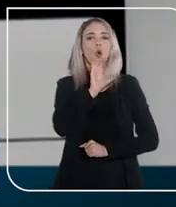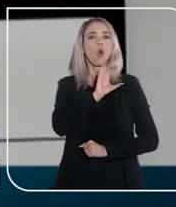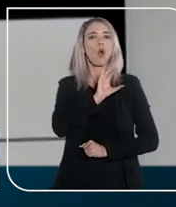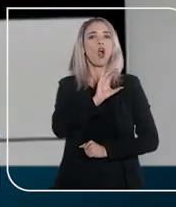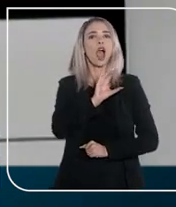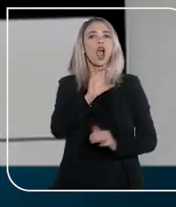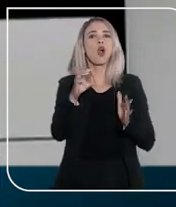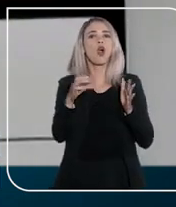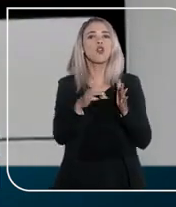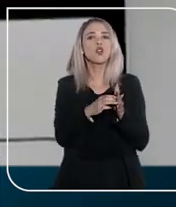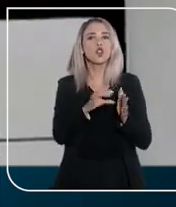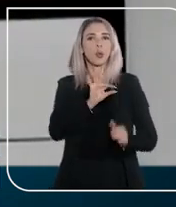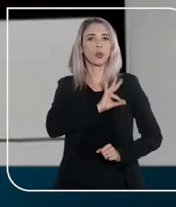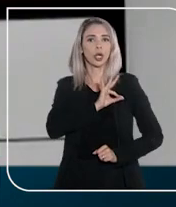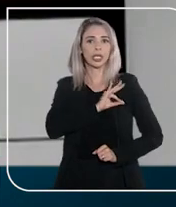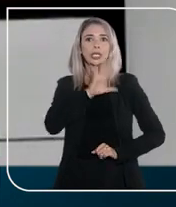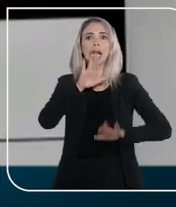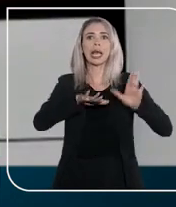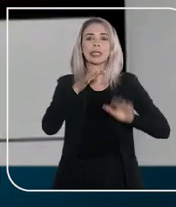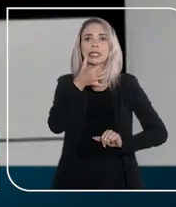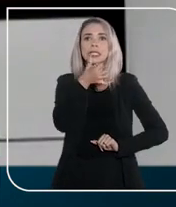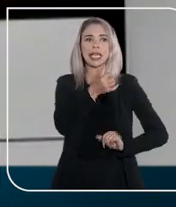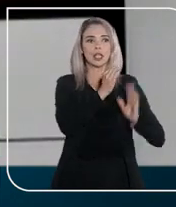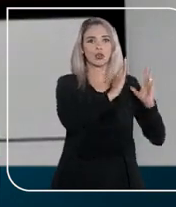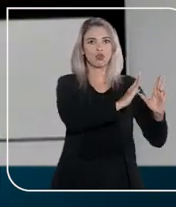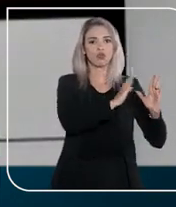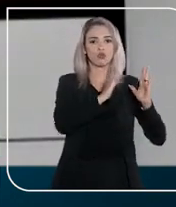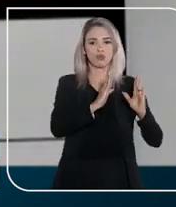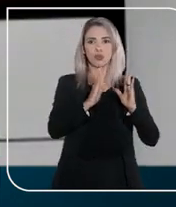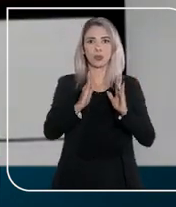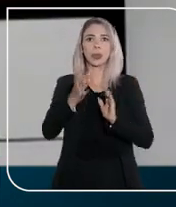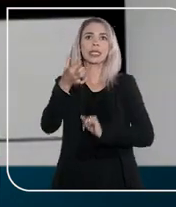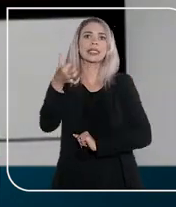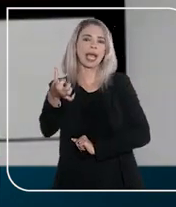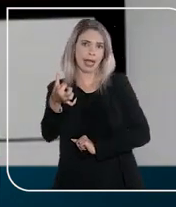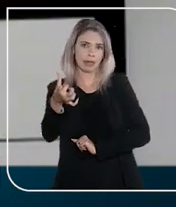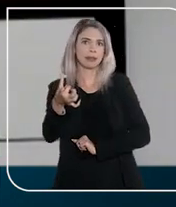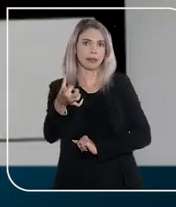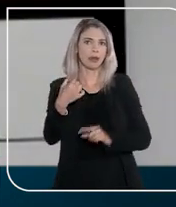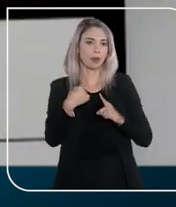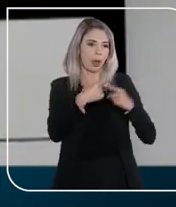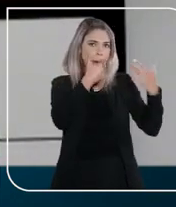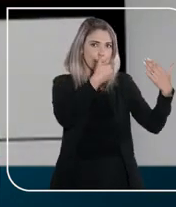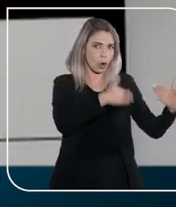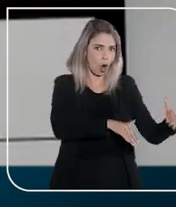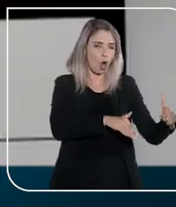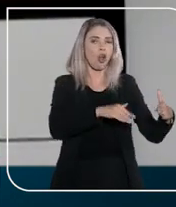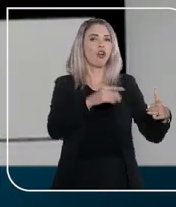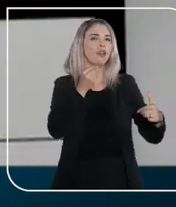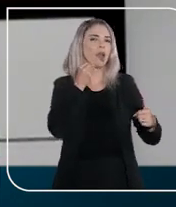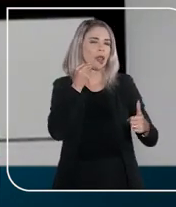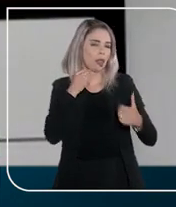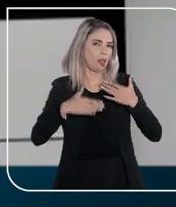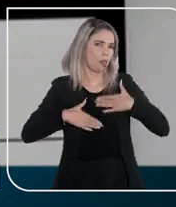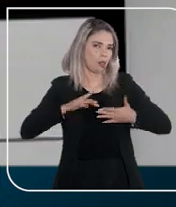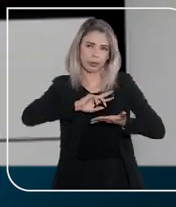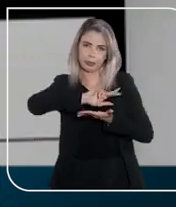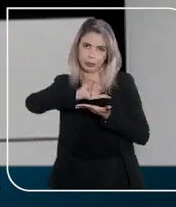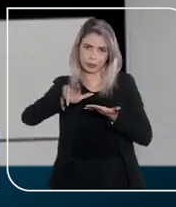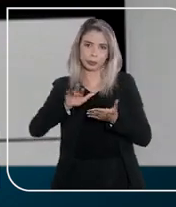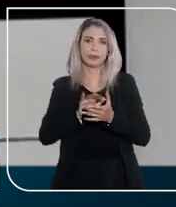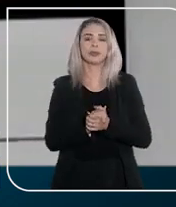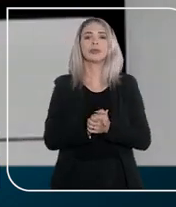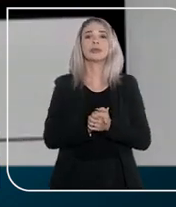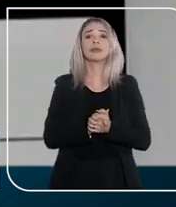ter 6 fases, porque o curso de formação pode, inclusive, ser uma fase de um concurso público. Então, entre